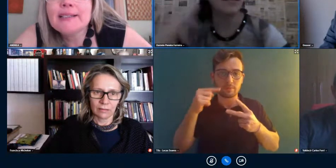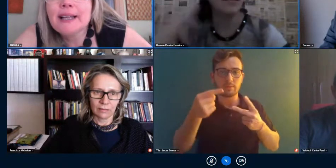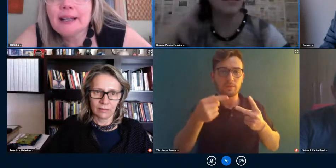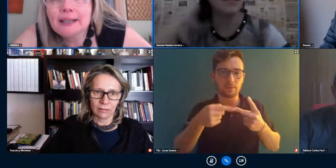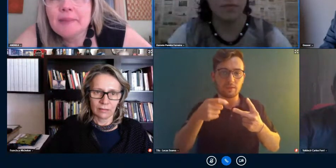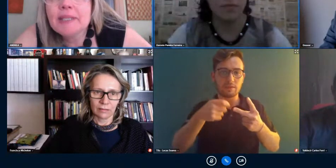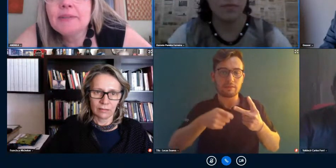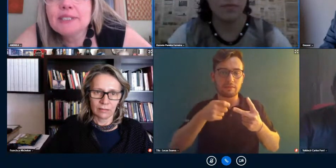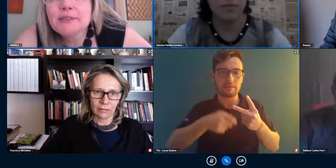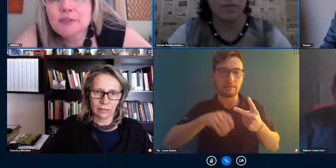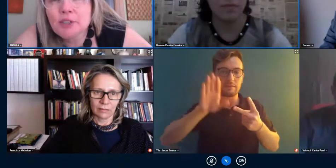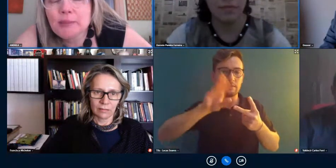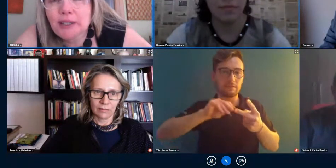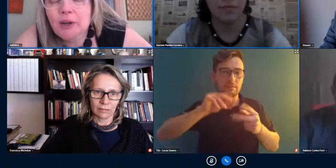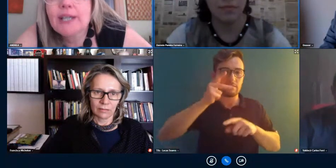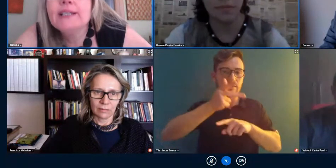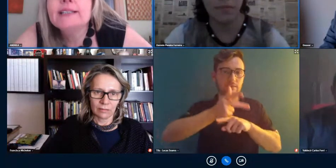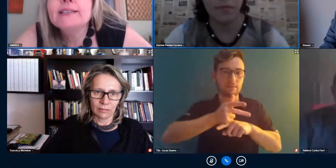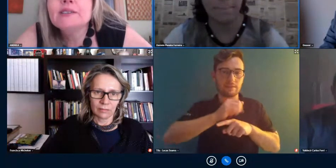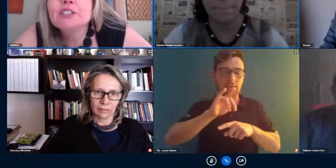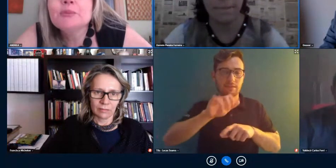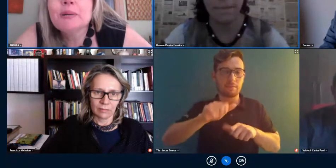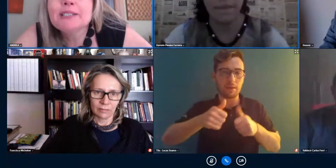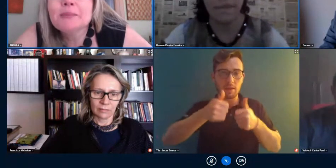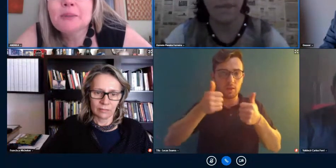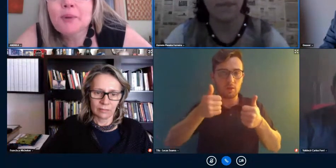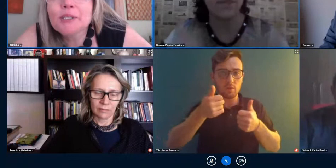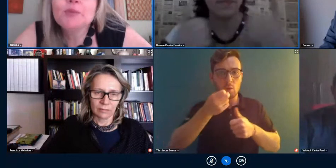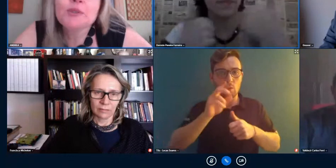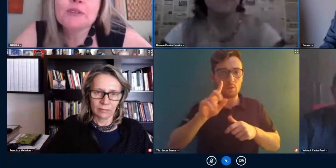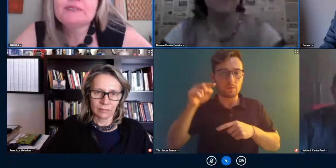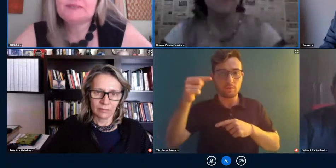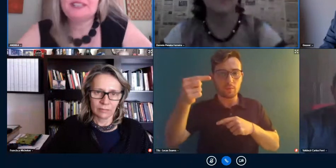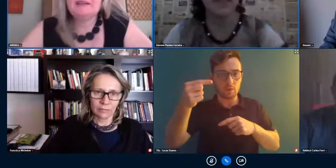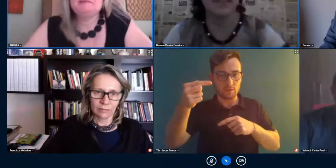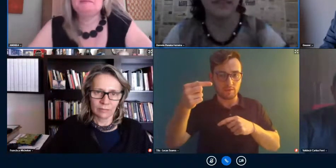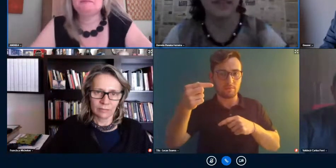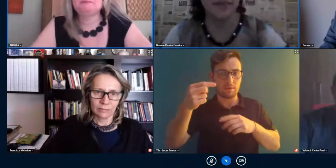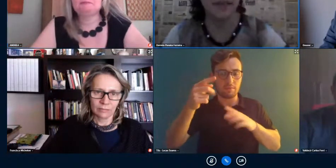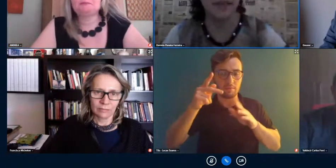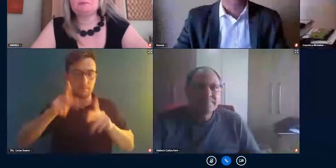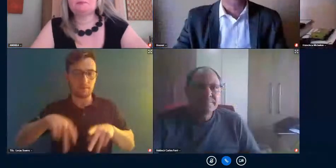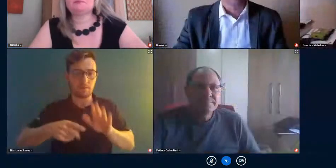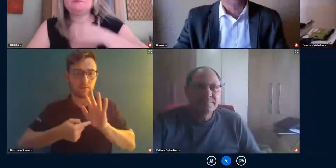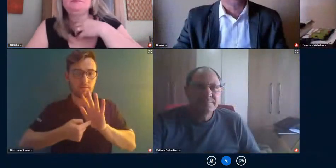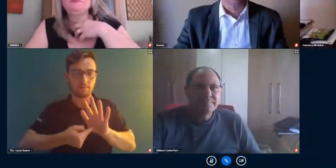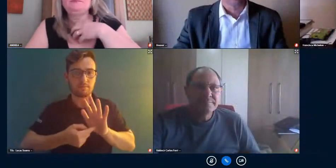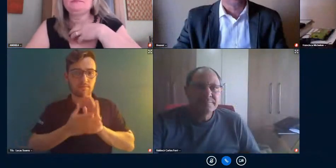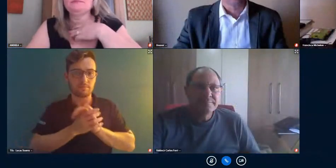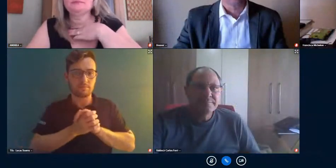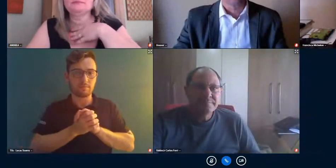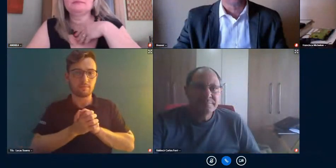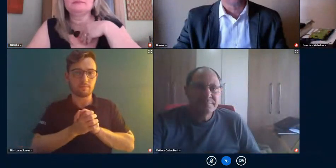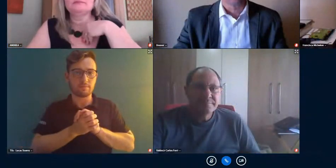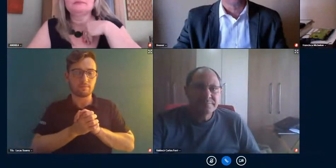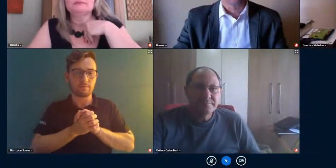Tenta desligar a câmera para ver se vai funcionar melhor. Senão a gente passa para a próxima. Tá? Tá bem.